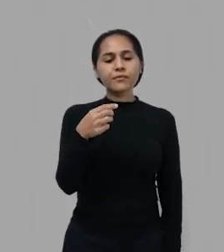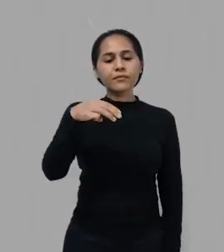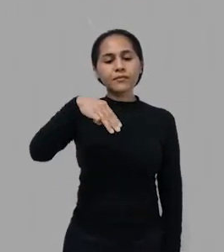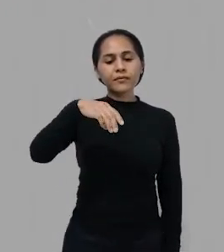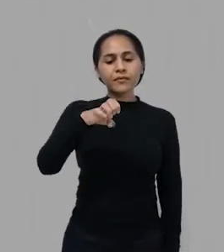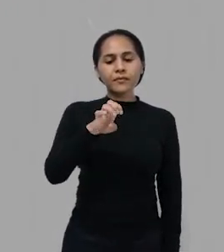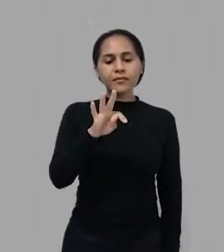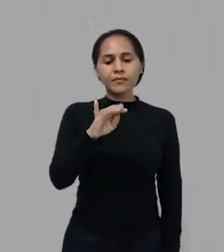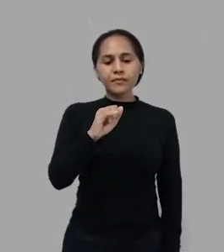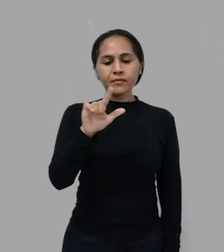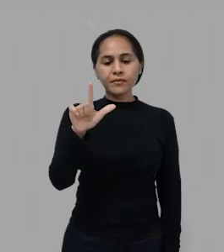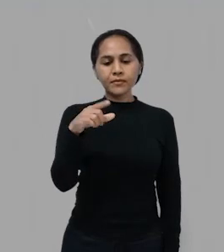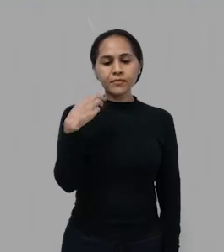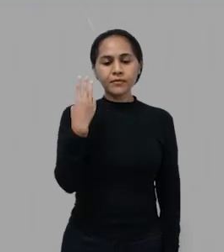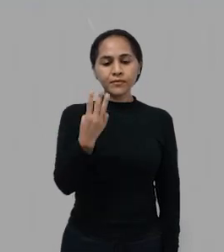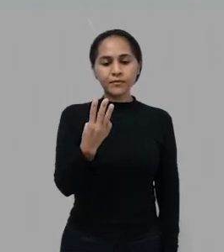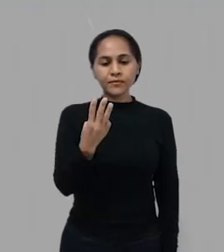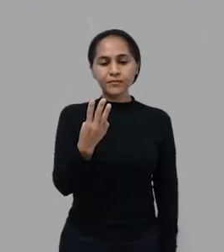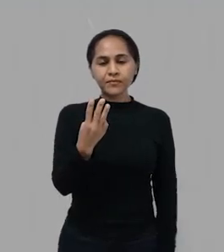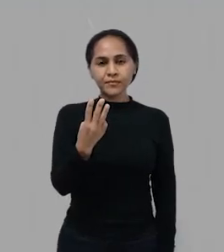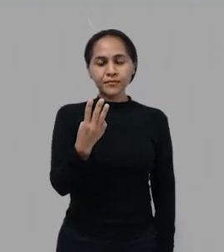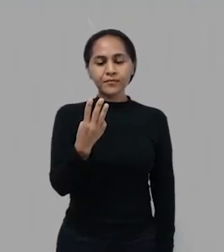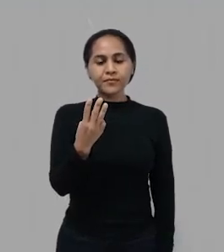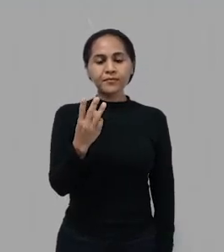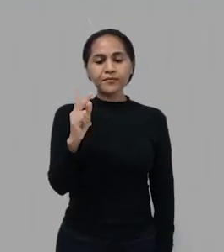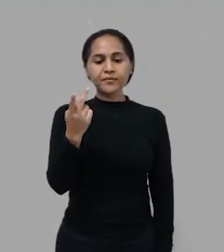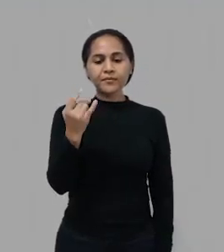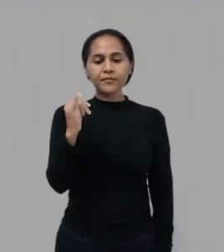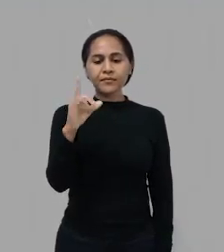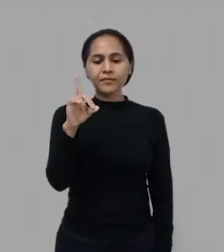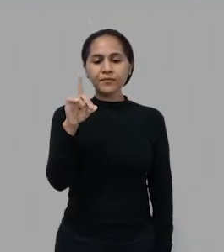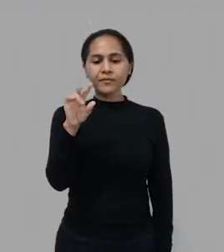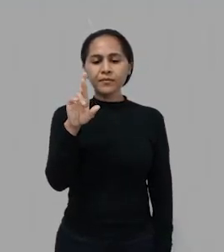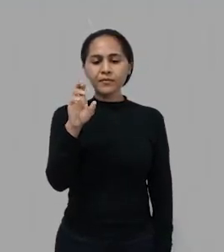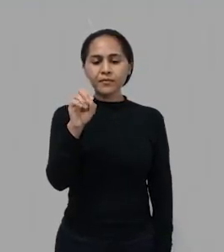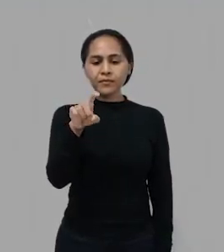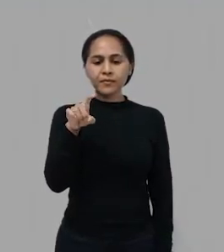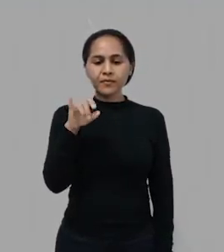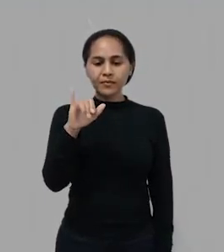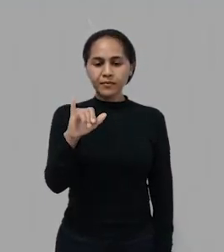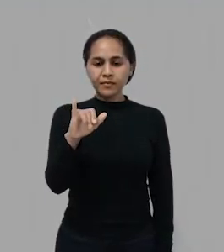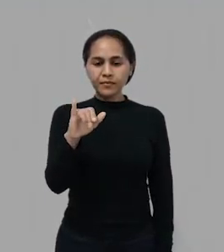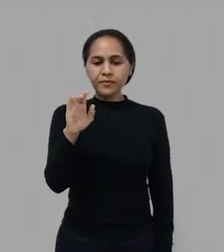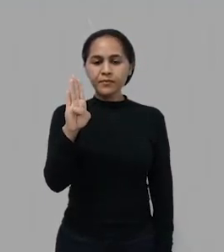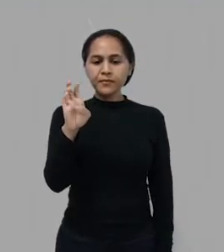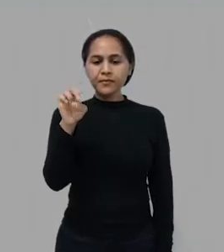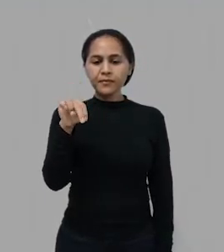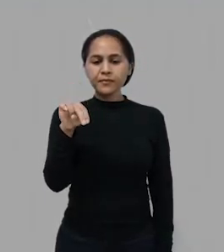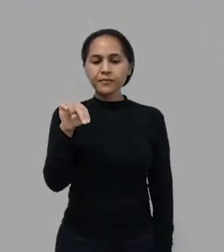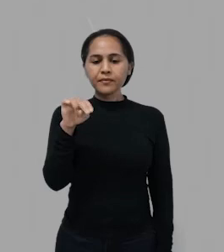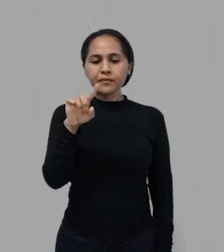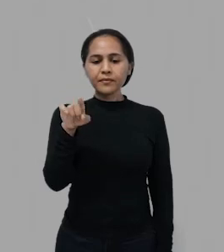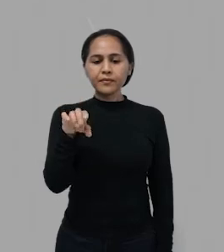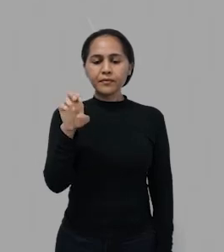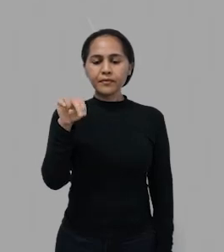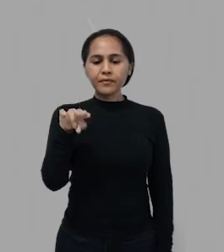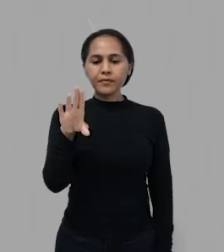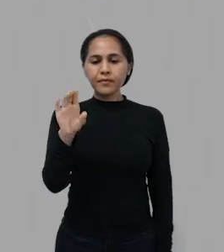3-metil hidroxibenzeno, ou 3-metilfenol. E a terceira estrutura, o